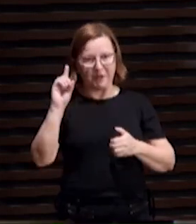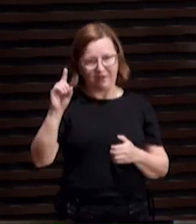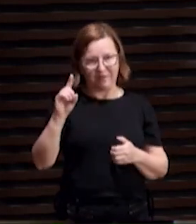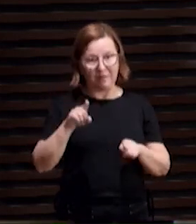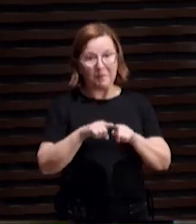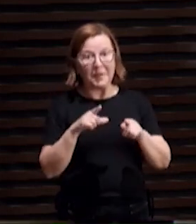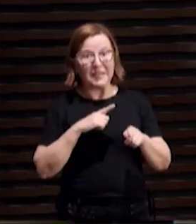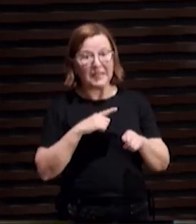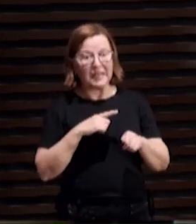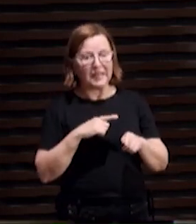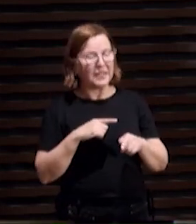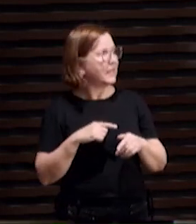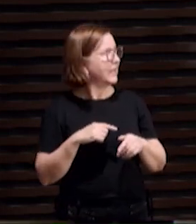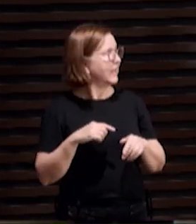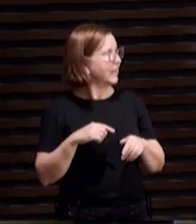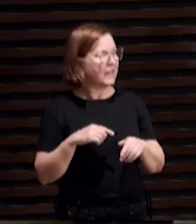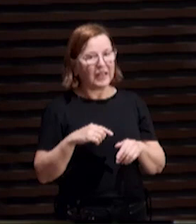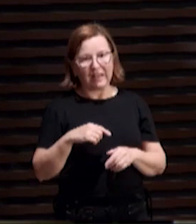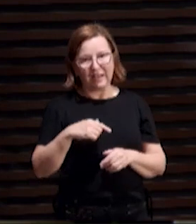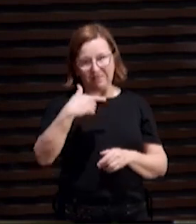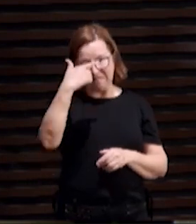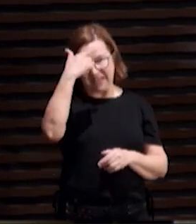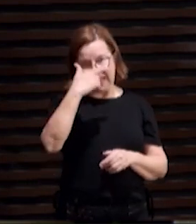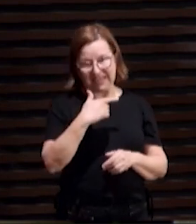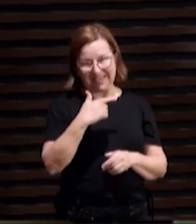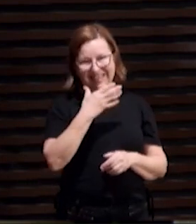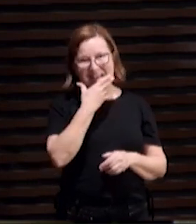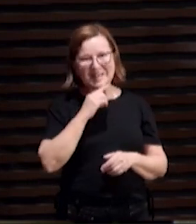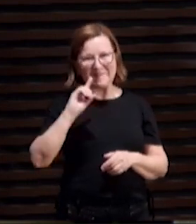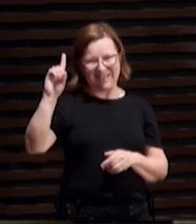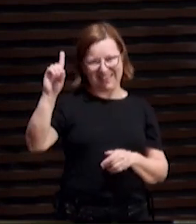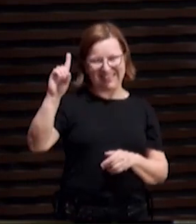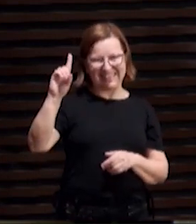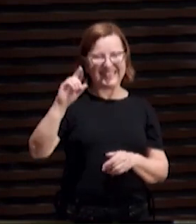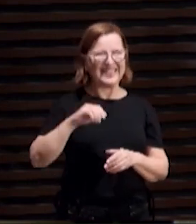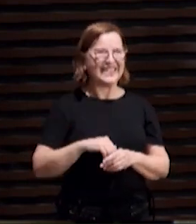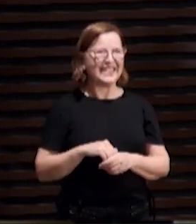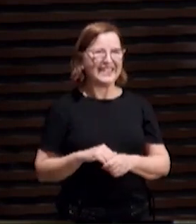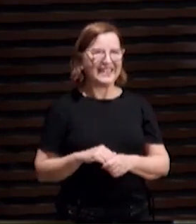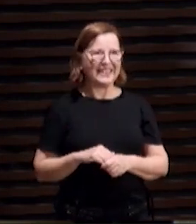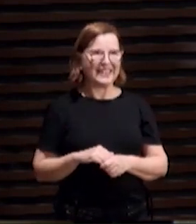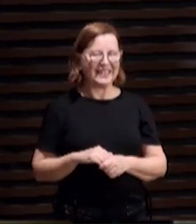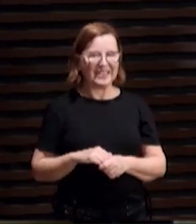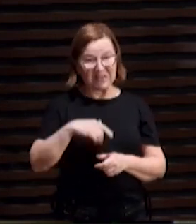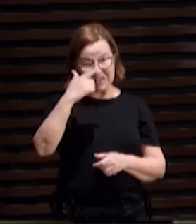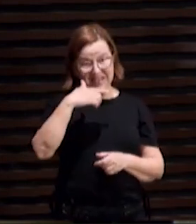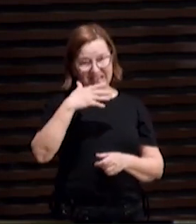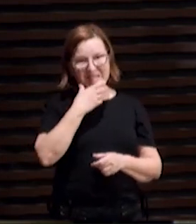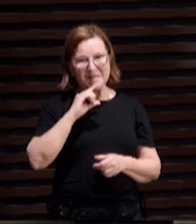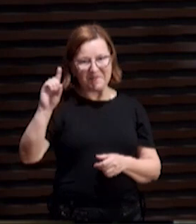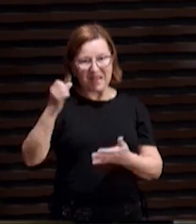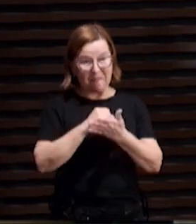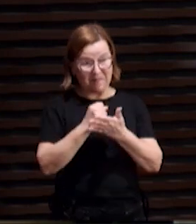uma tatuagem. Ele tem o caráter do Pai. É a tatuagem do Pai. O caráter do Pai, a